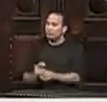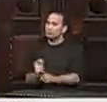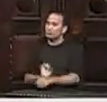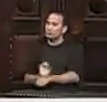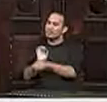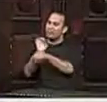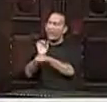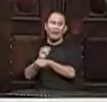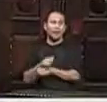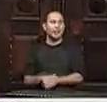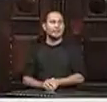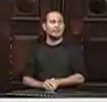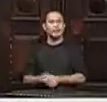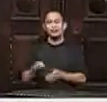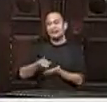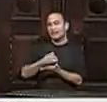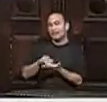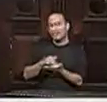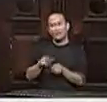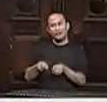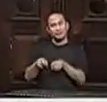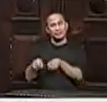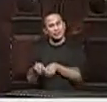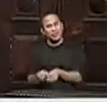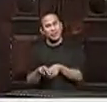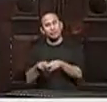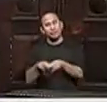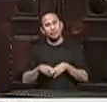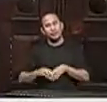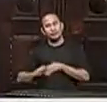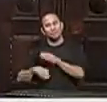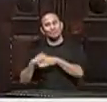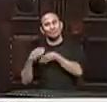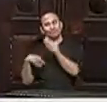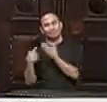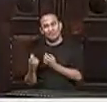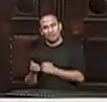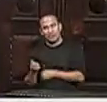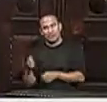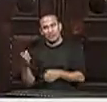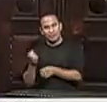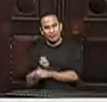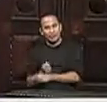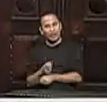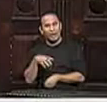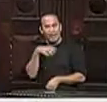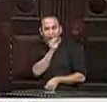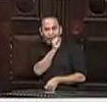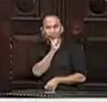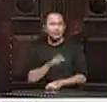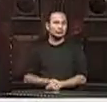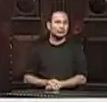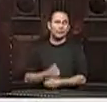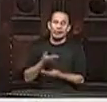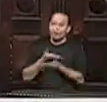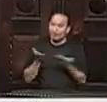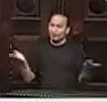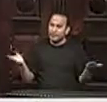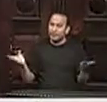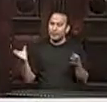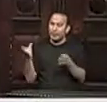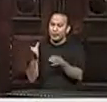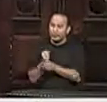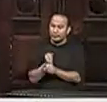dos Estados, as Secretarias Estaduais de Fazenda, para que se produza um cálculo verossímil sobre as perdas